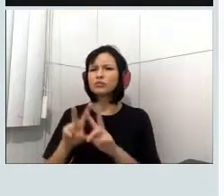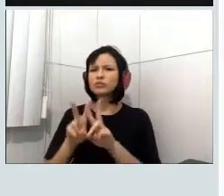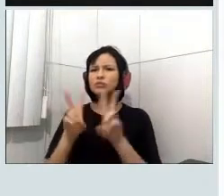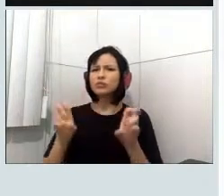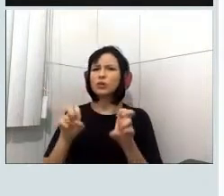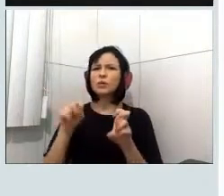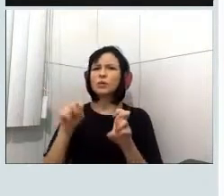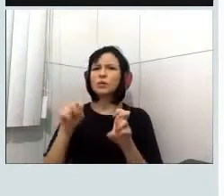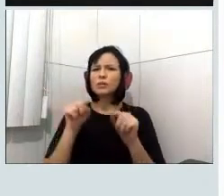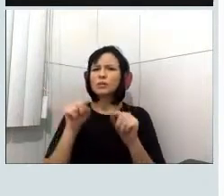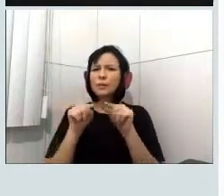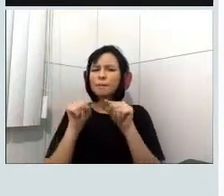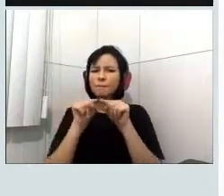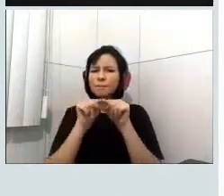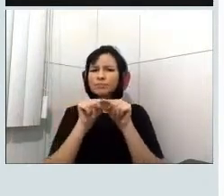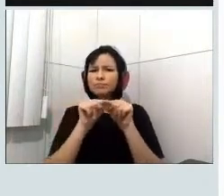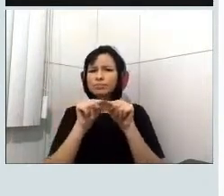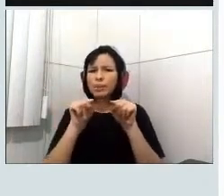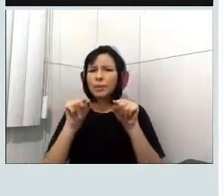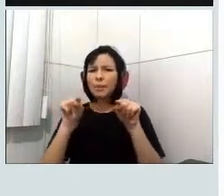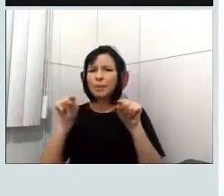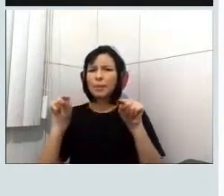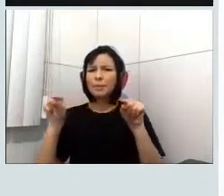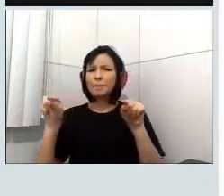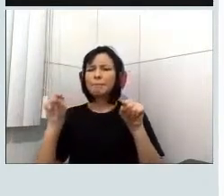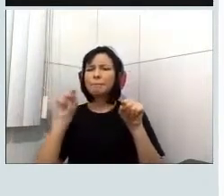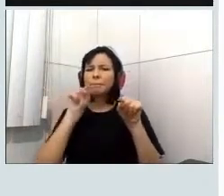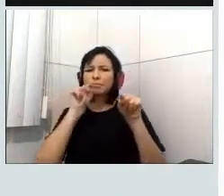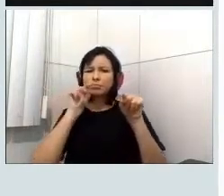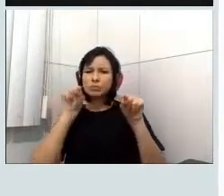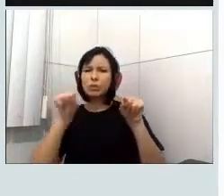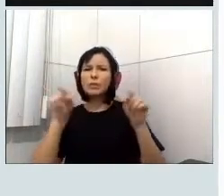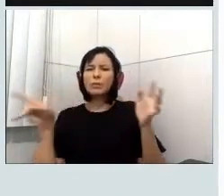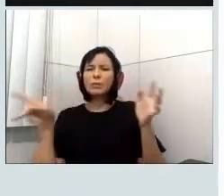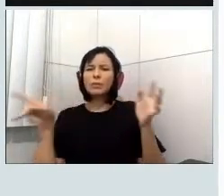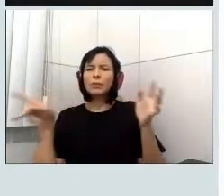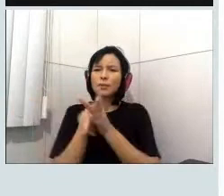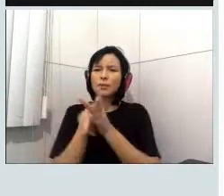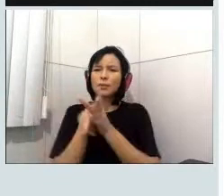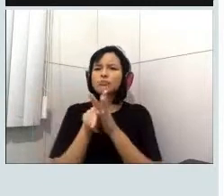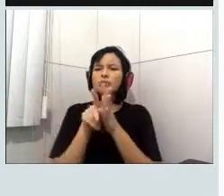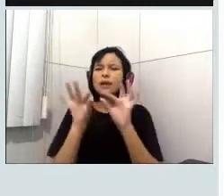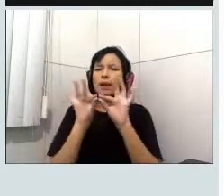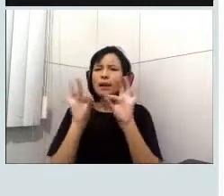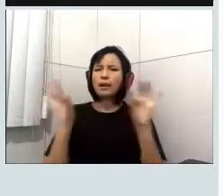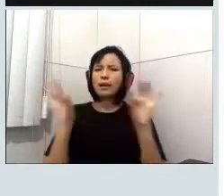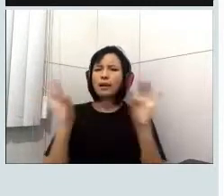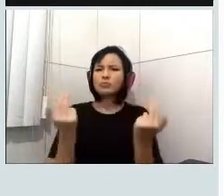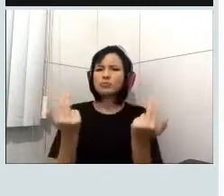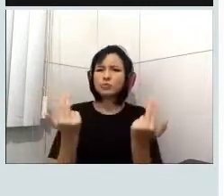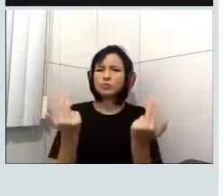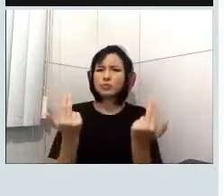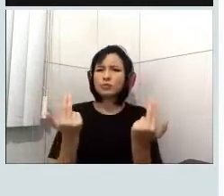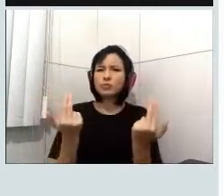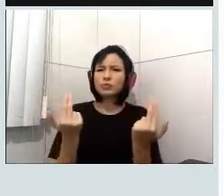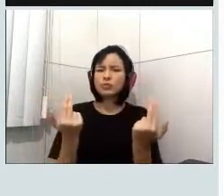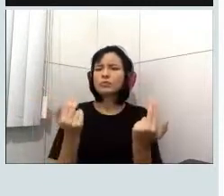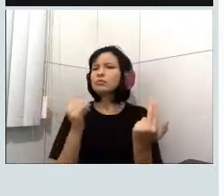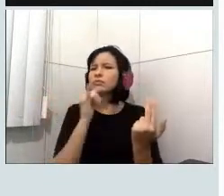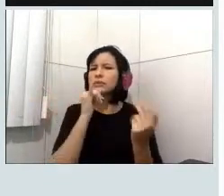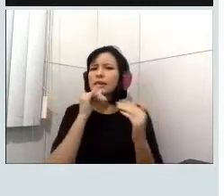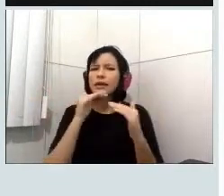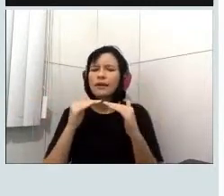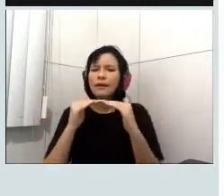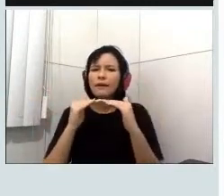colineares, estamos falando em pontos que pertencem a uma mesma linha, ou melhor dizendo, reta.